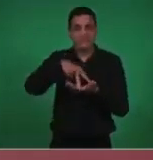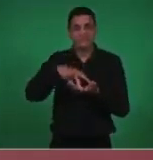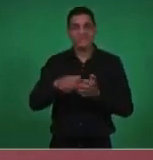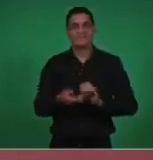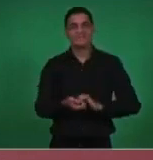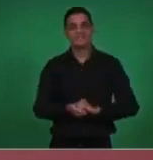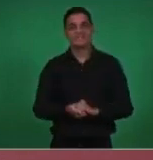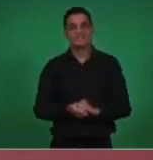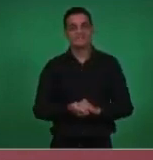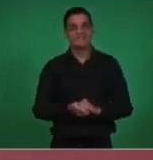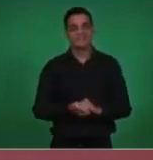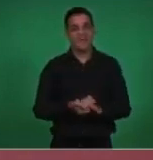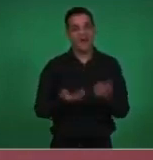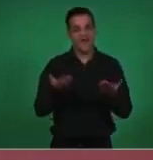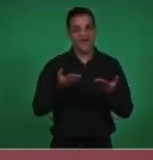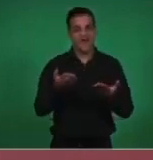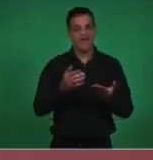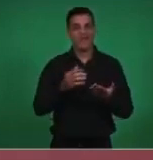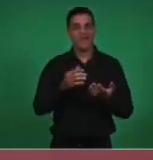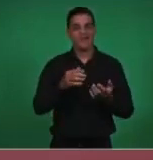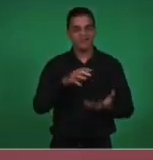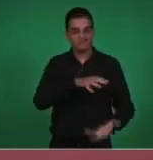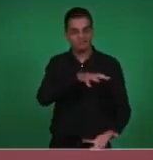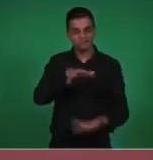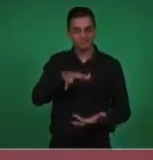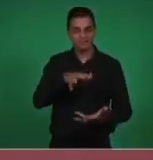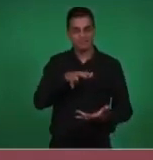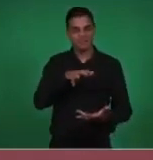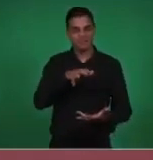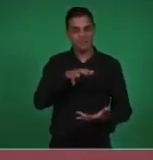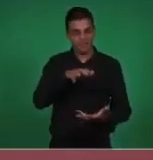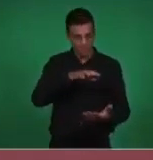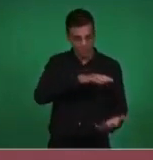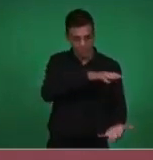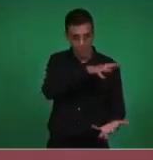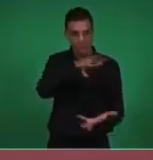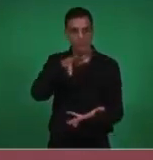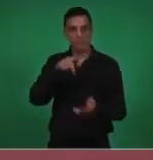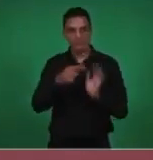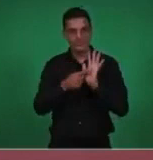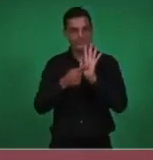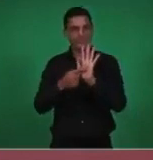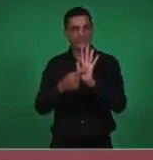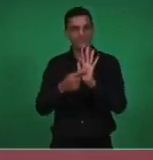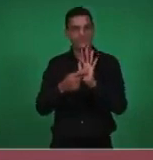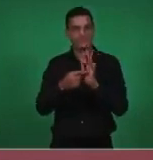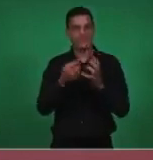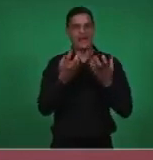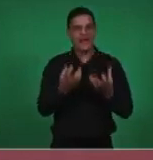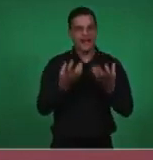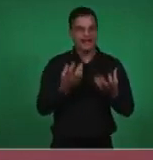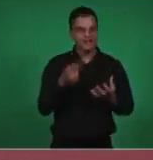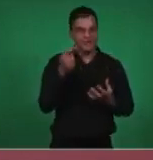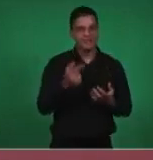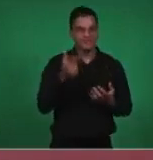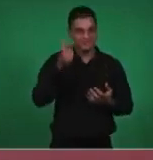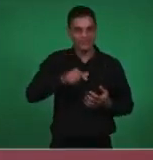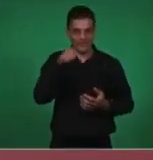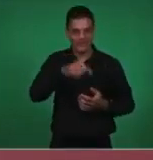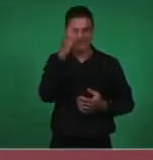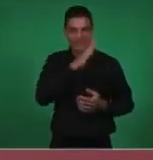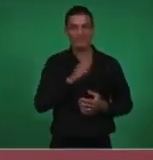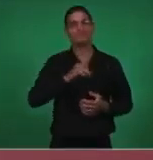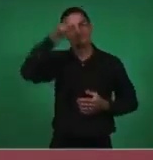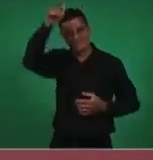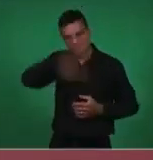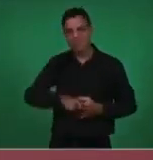giro pelo mundo, porque nós estamos falando para o mundo agora, certo? Quem já cansou aqui de ouvir aqui no Brasil, vai ouvir mais uma vez.